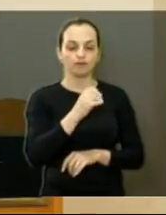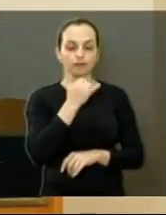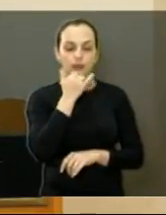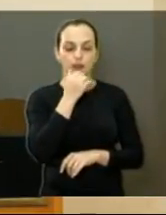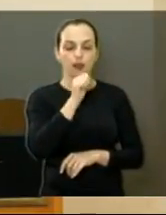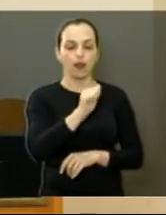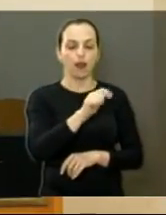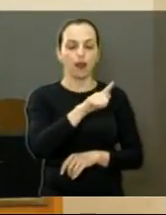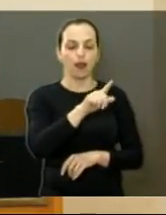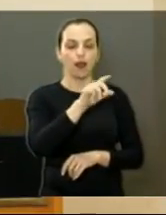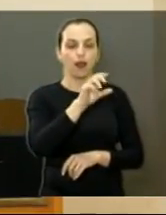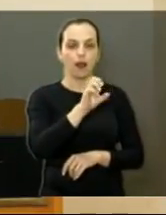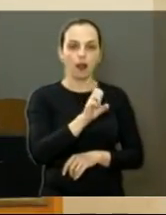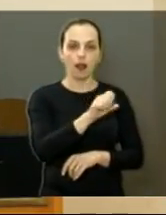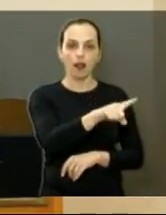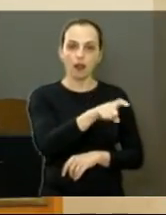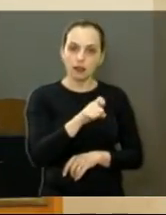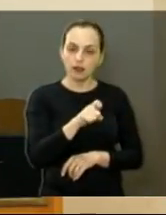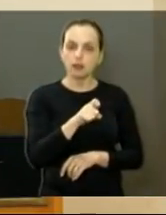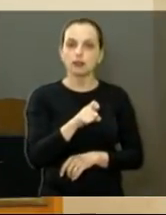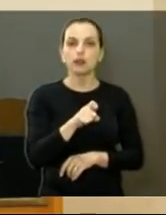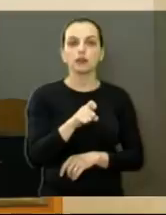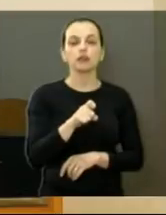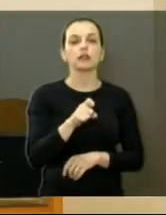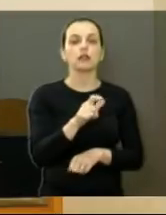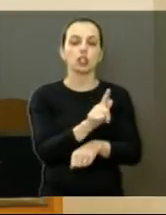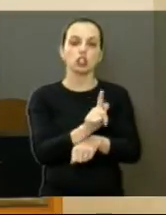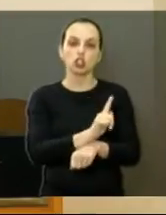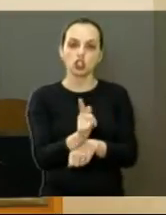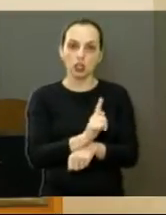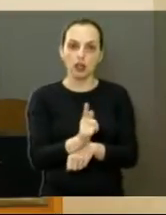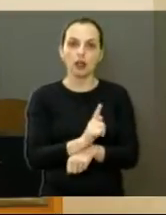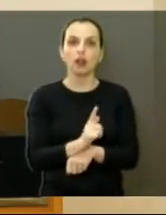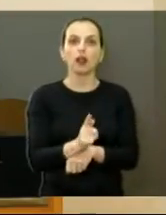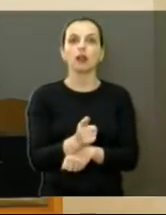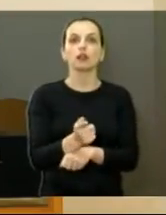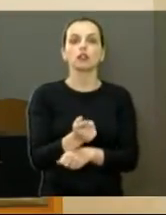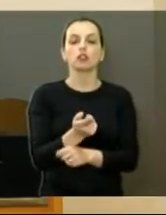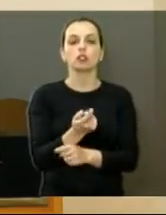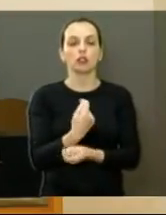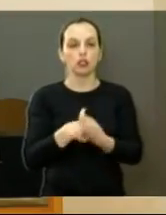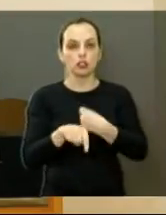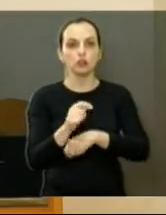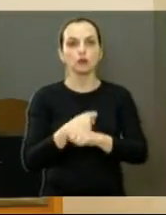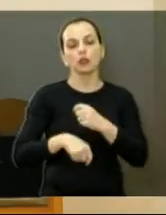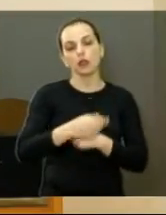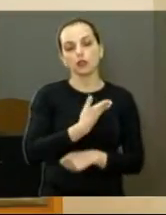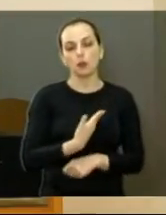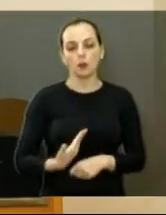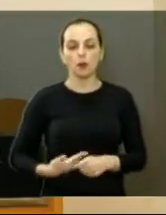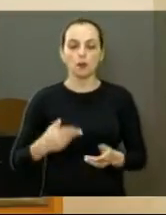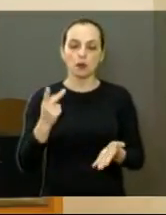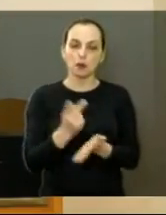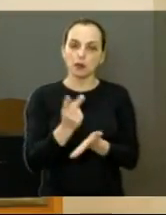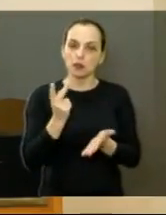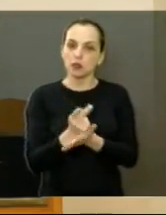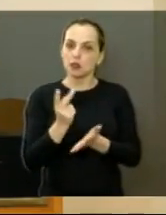iluminação pública, e toda a equipe, que todas as vezes que temos feito contato, com muita